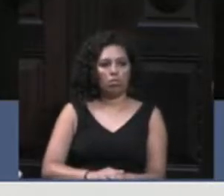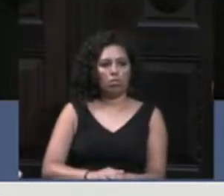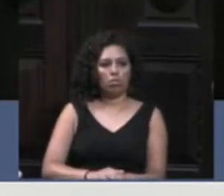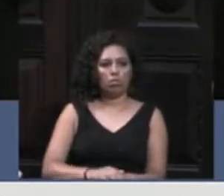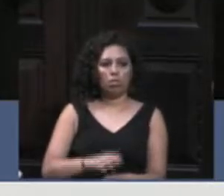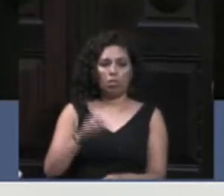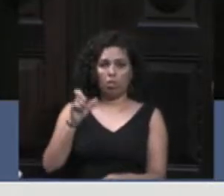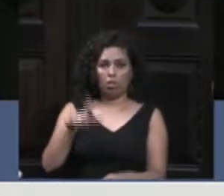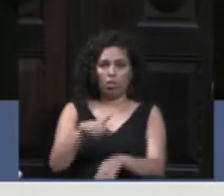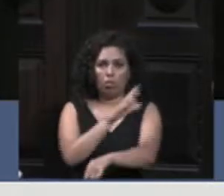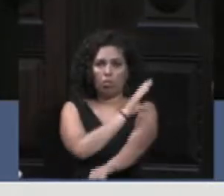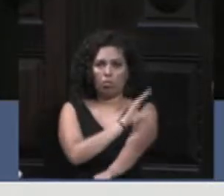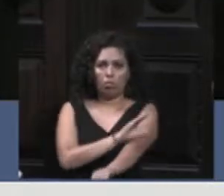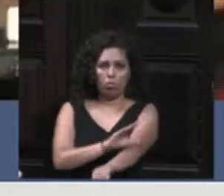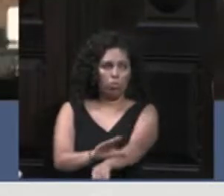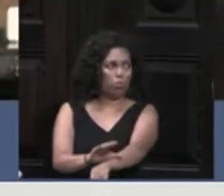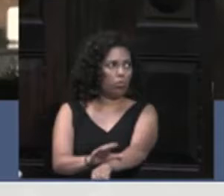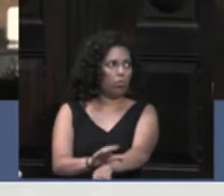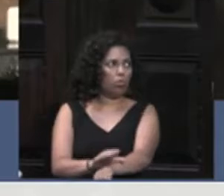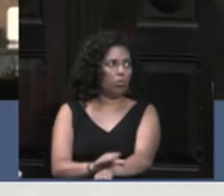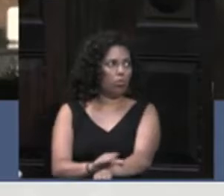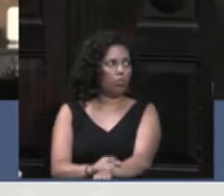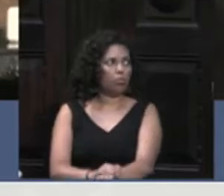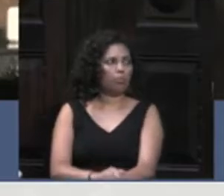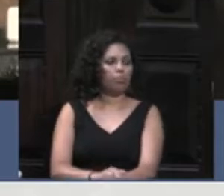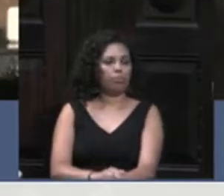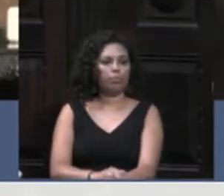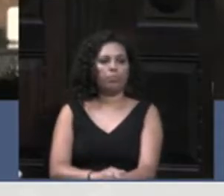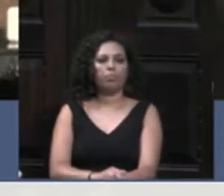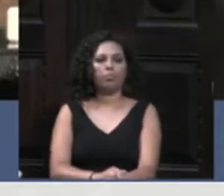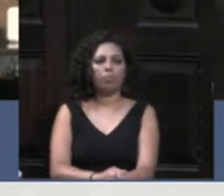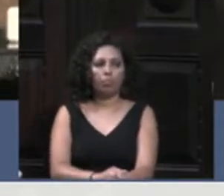é cultura e assuntos municipais. Perdão, deputado.